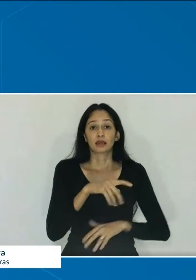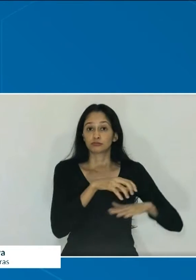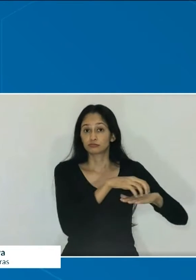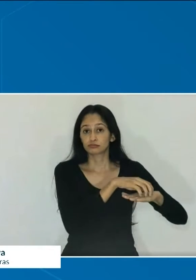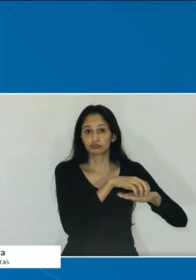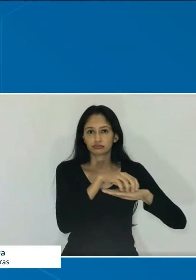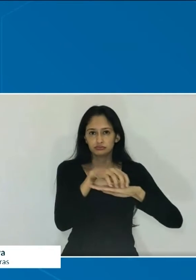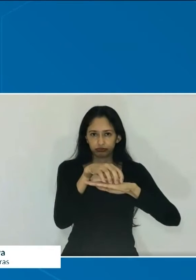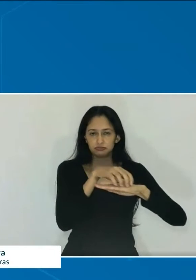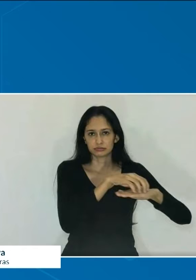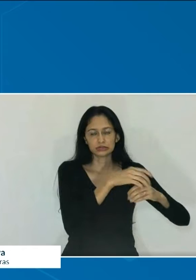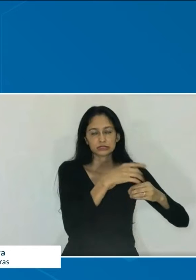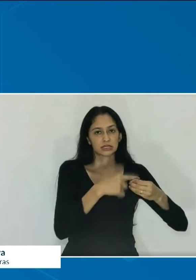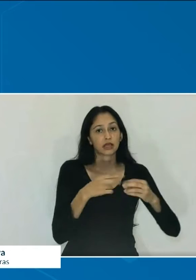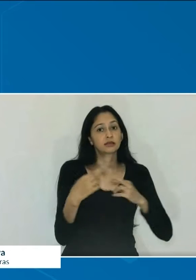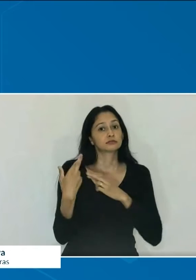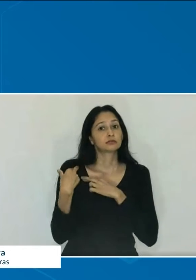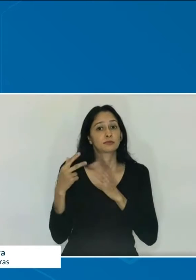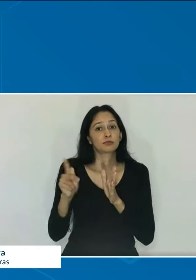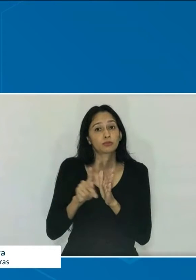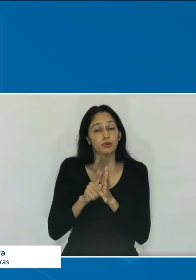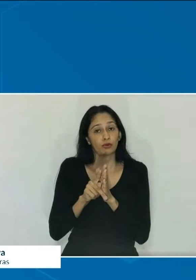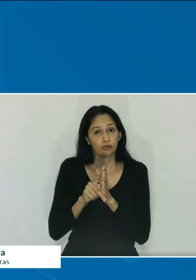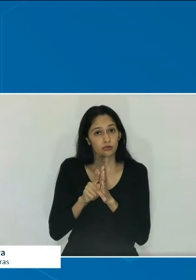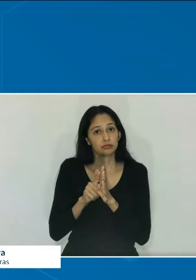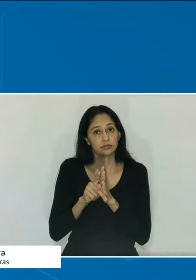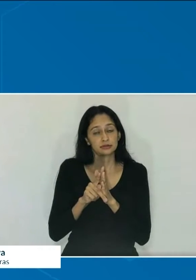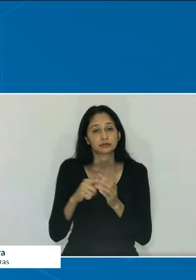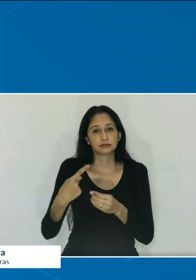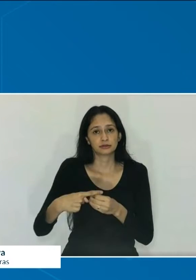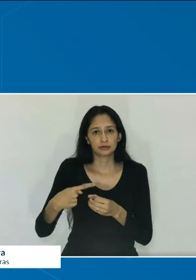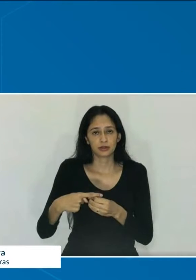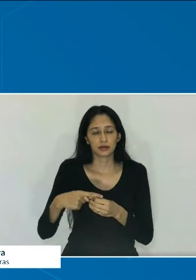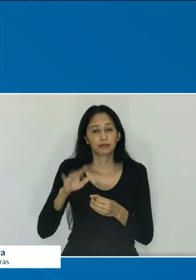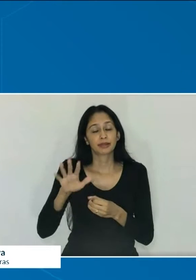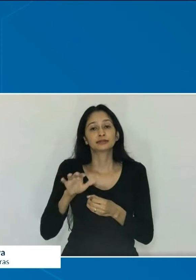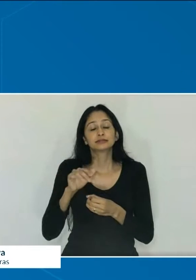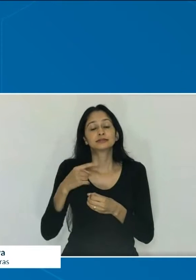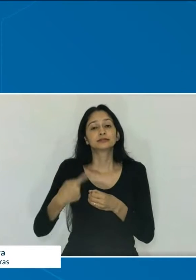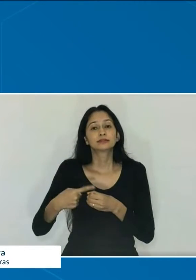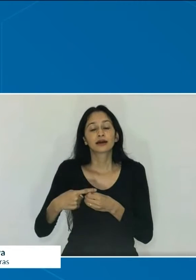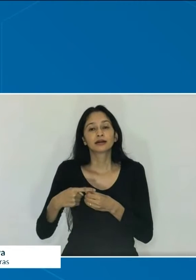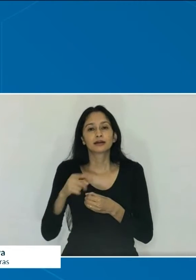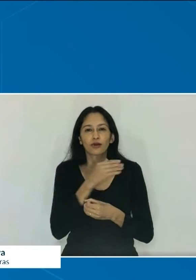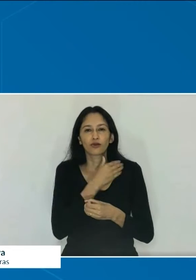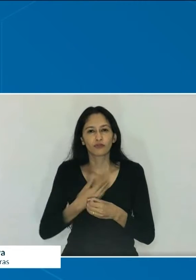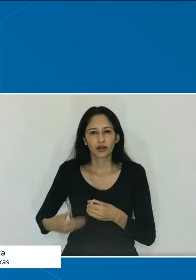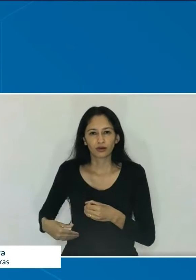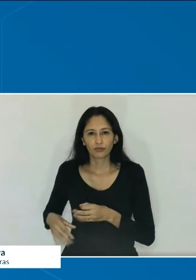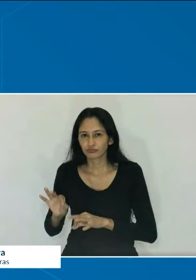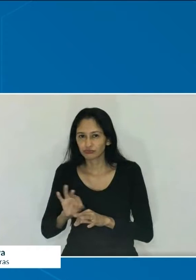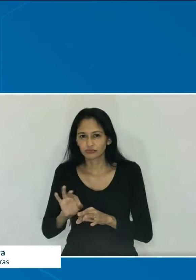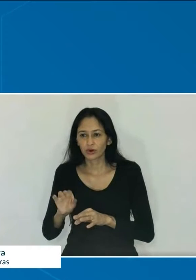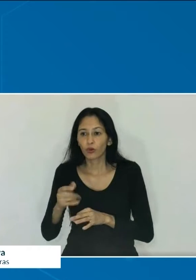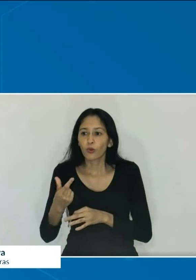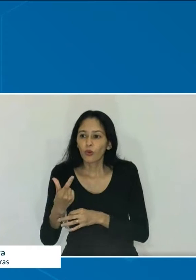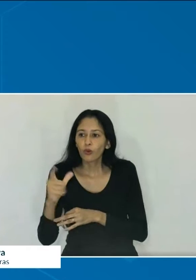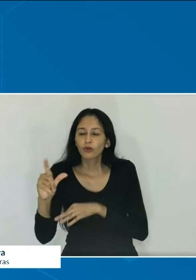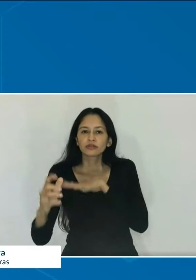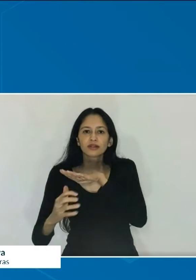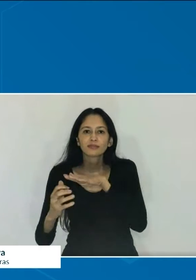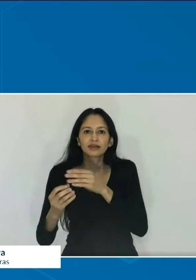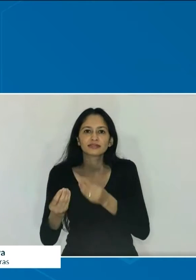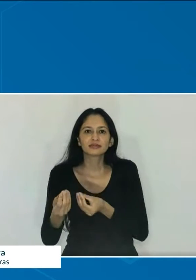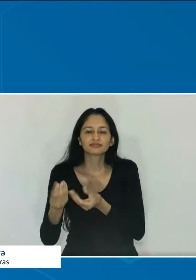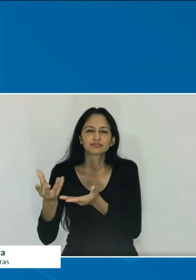responsabilidade do município, mas o município concede, né, terceiriza esse serviço a empresas por meio